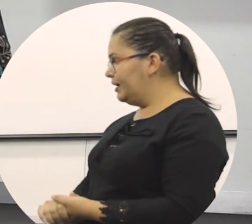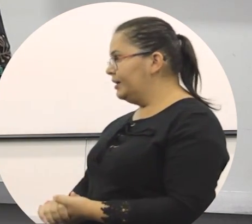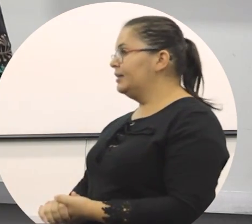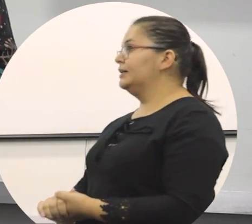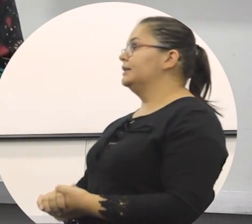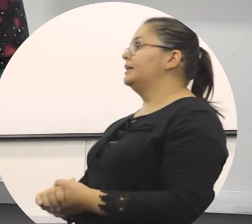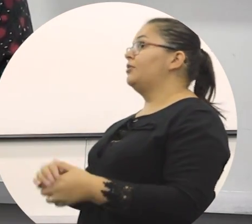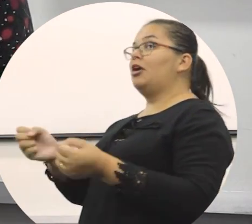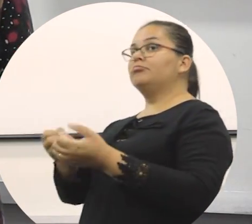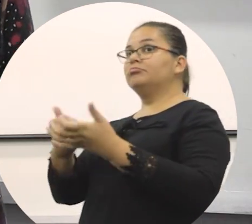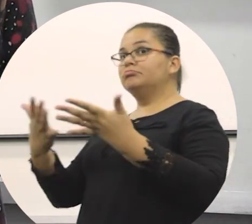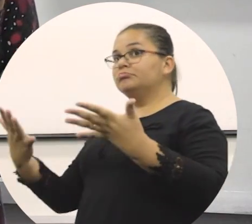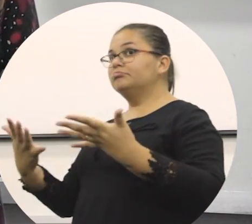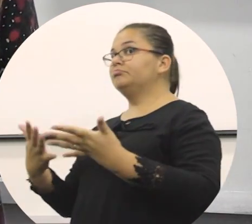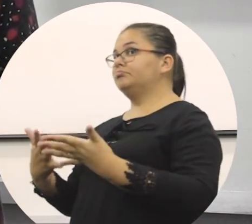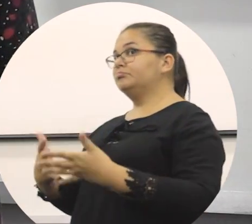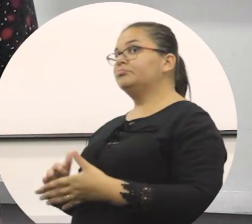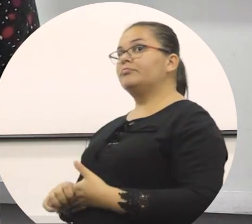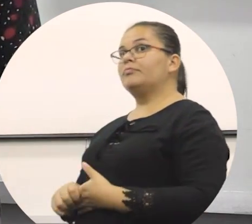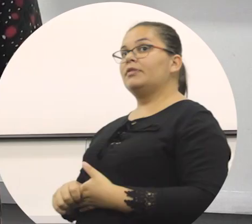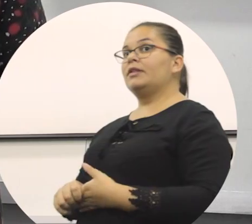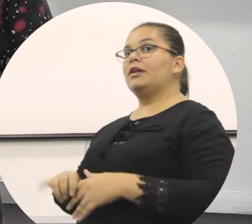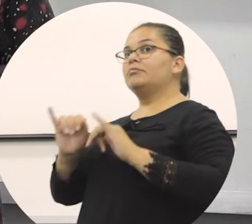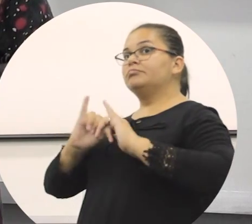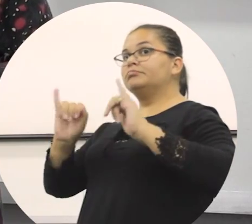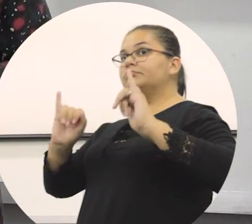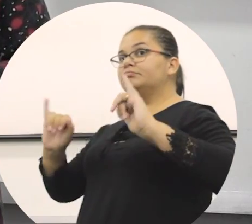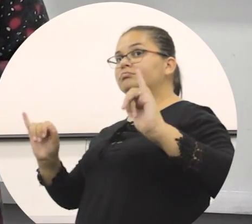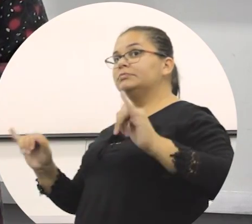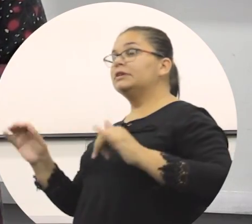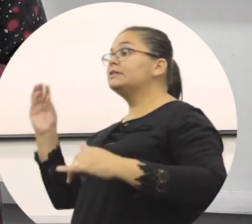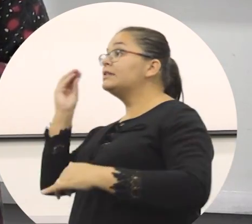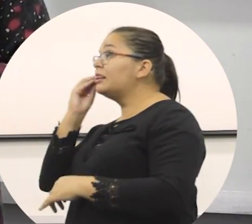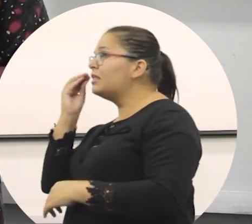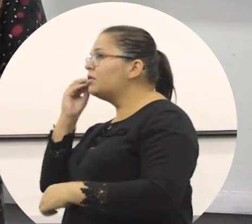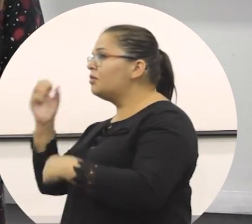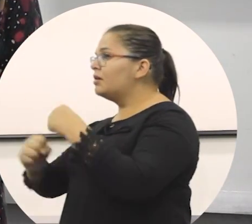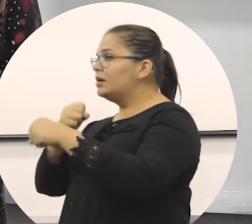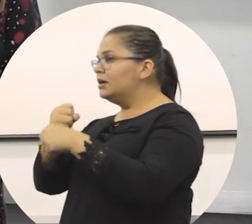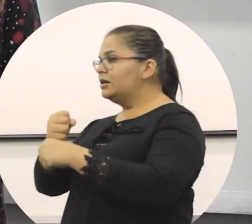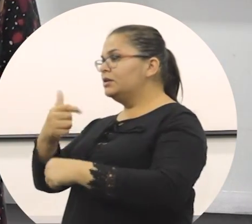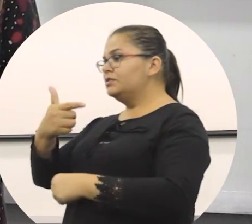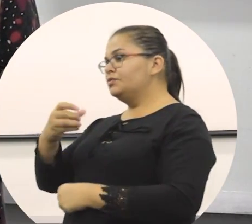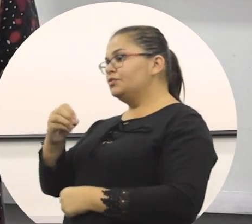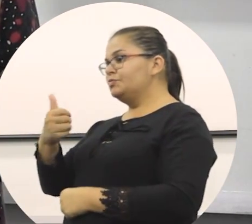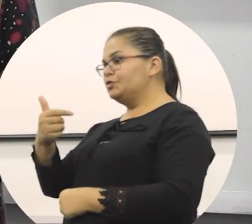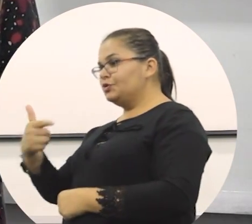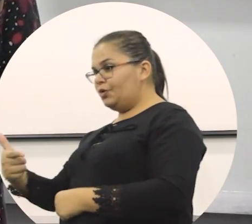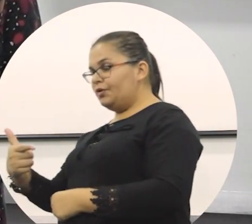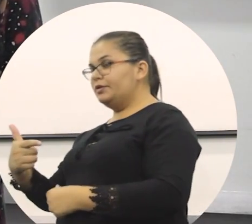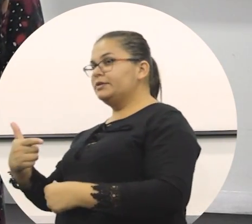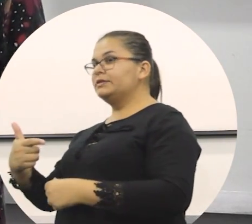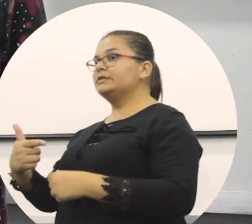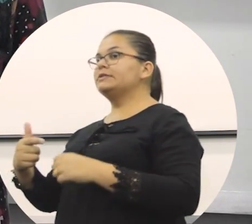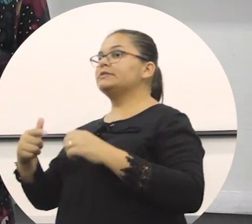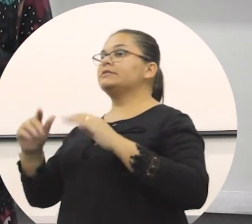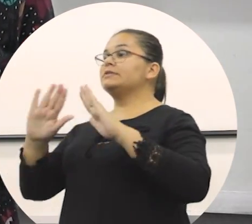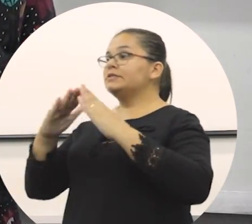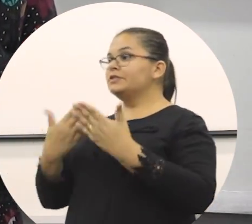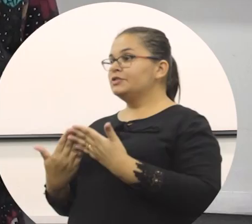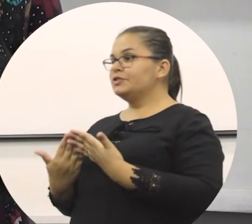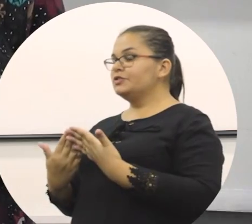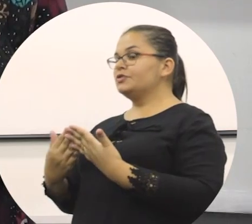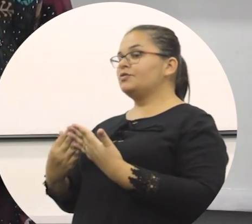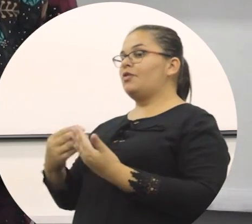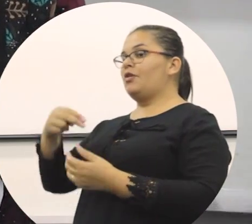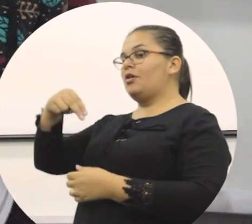Quero só para compartilhar, tem nada para falar? Sim. Só para compartilhar para vocês também, que nós tivemos uma iniciativa dessa também, na Pinturas, na Escola Luiz